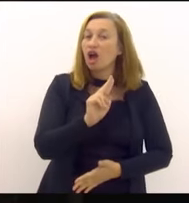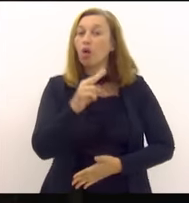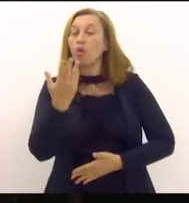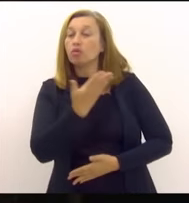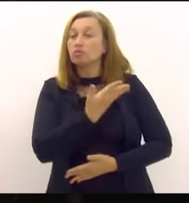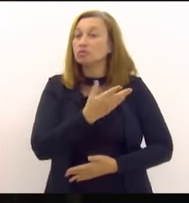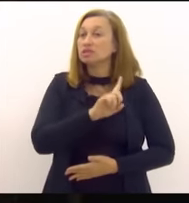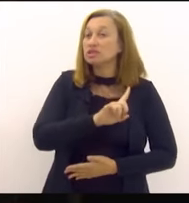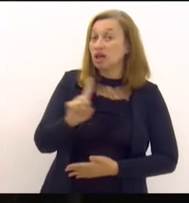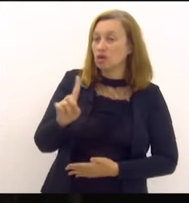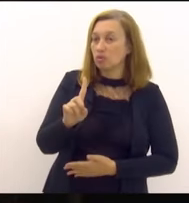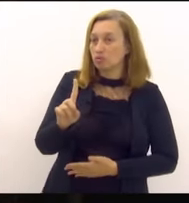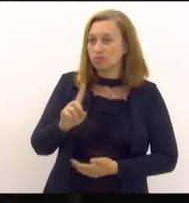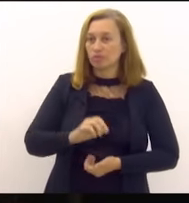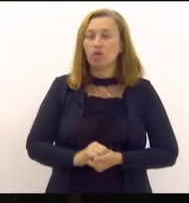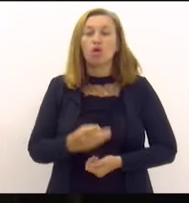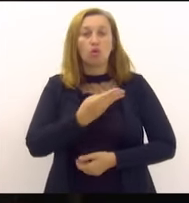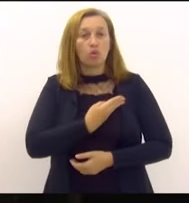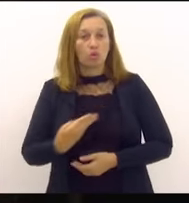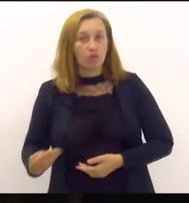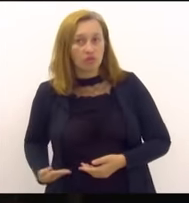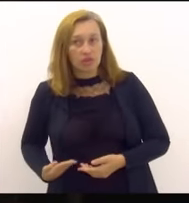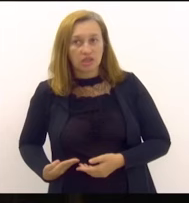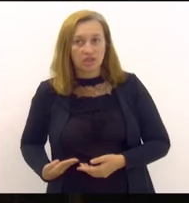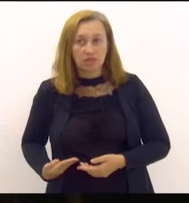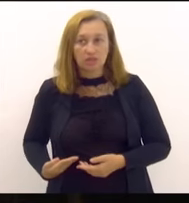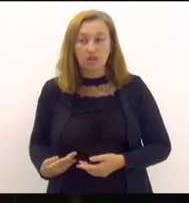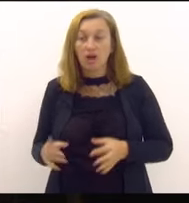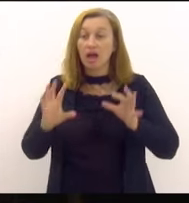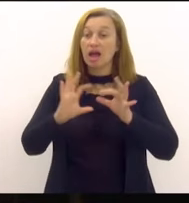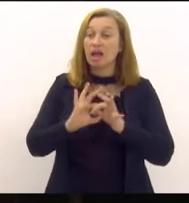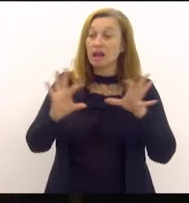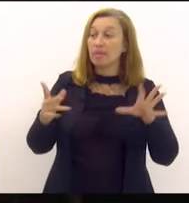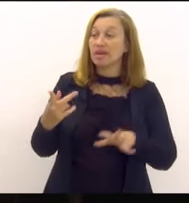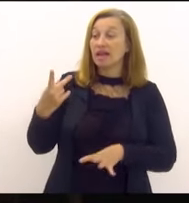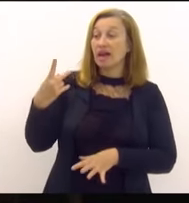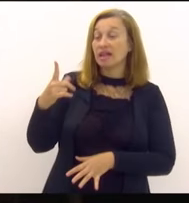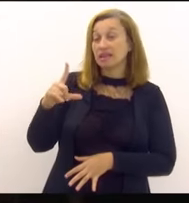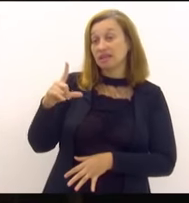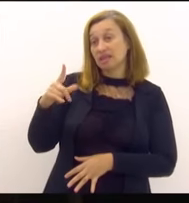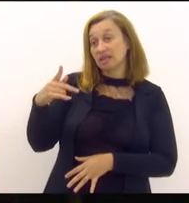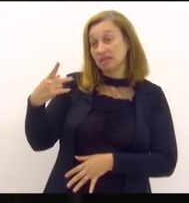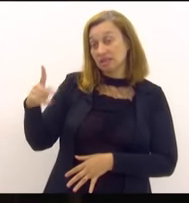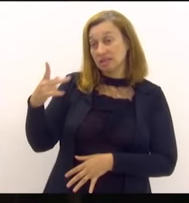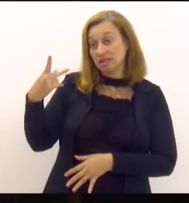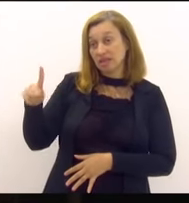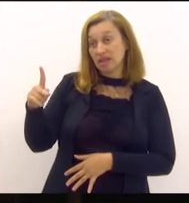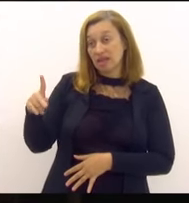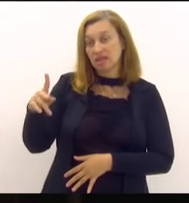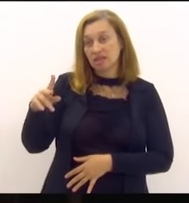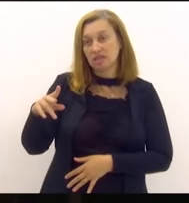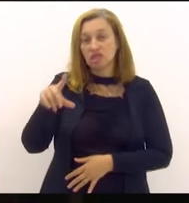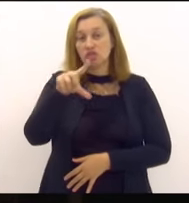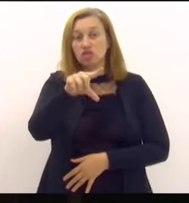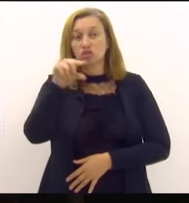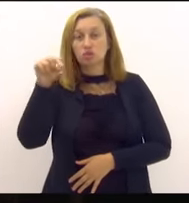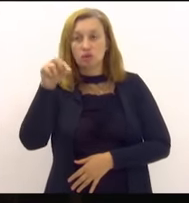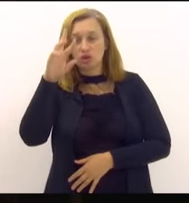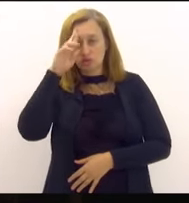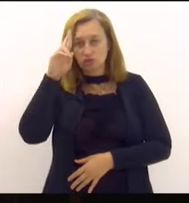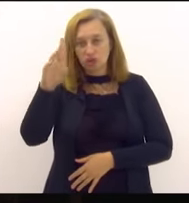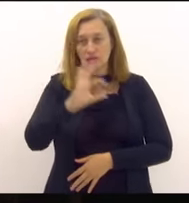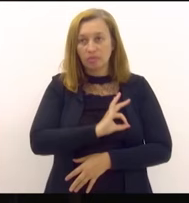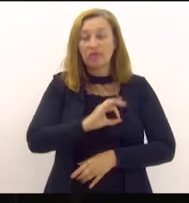eventualmente definirá, dentro da sua liberdade discricionária, aquele que vai chefiar a polícia. Mas quem